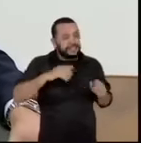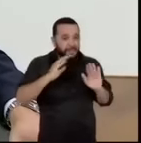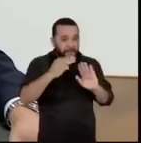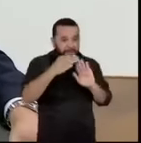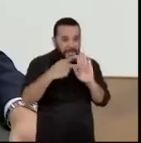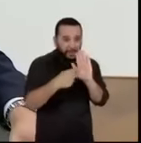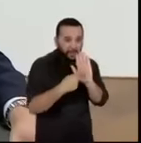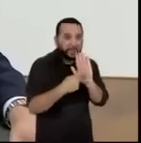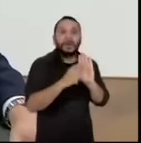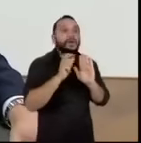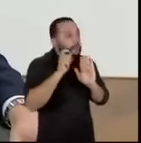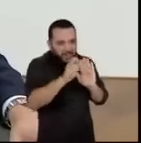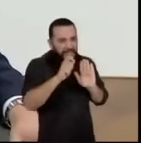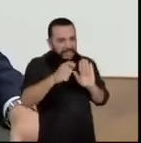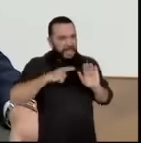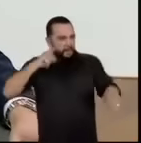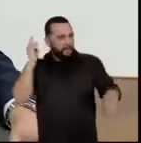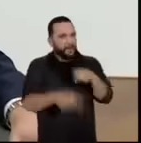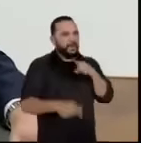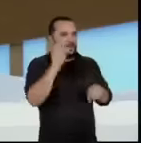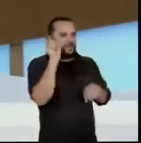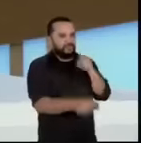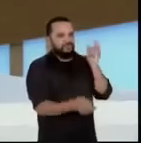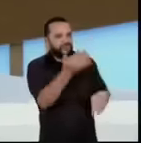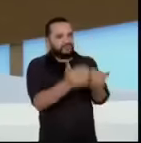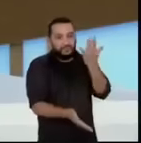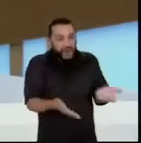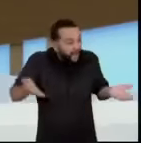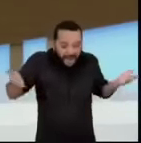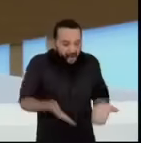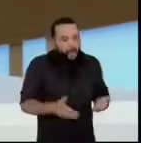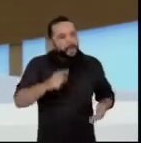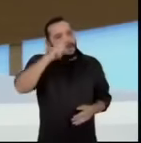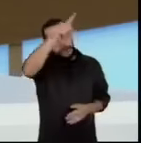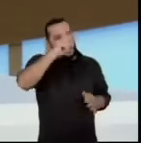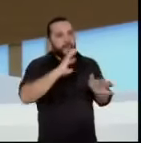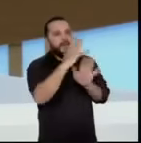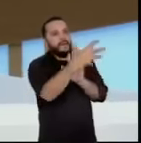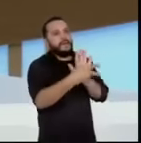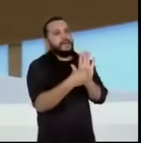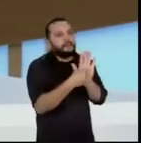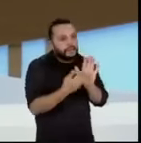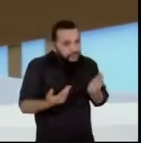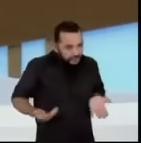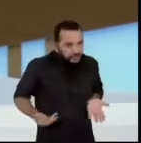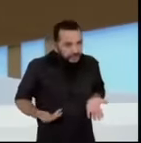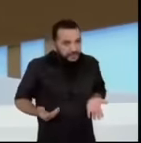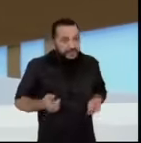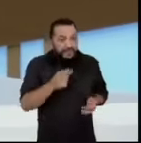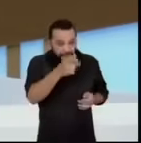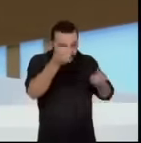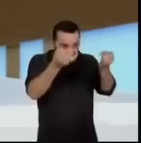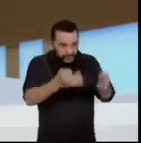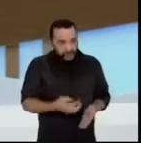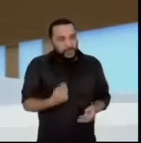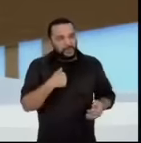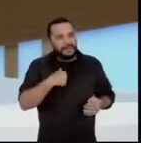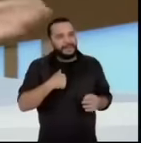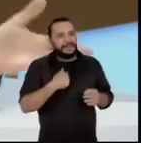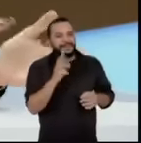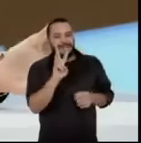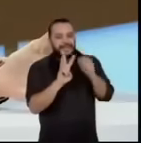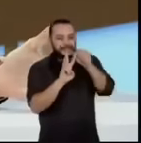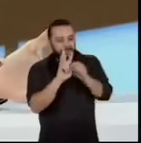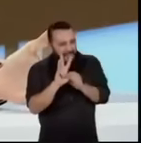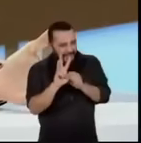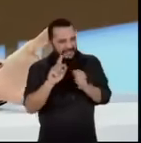proibindo imediatamente as queimadas na Amazônia? O senhor disse que esses últimos 3 meses são mais úmidos em relação aos